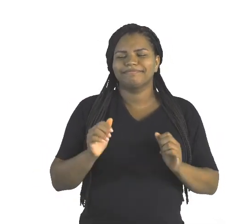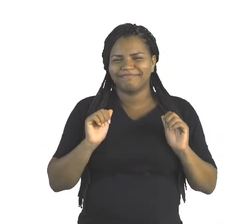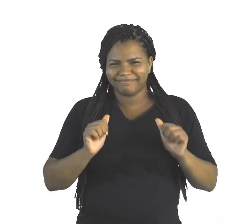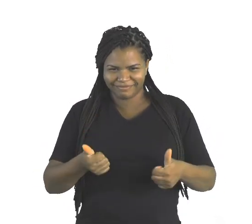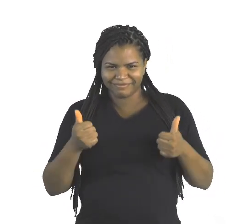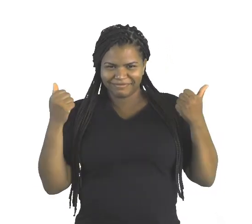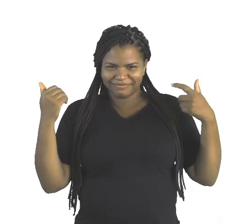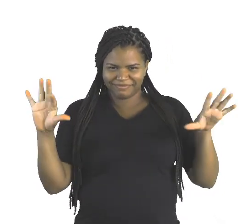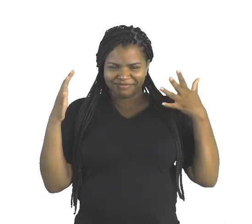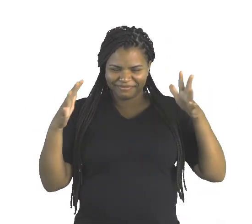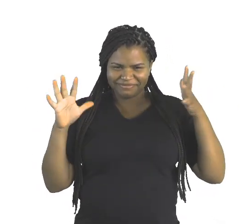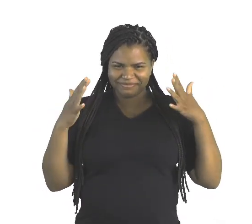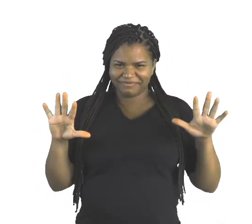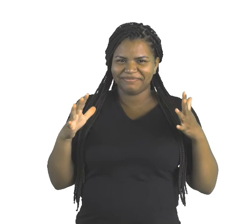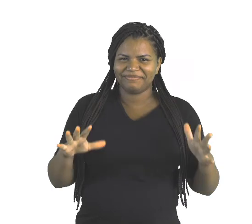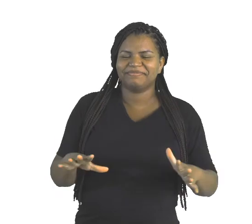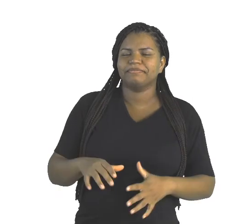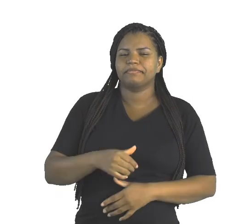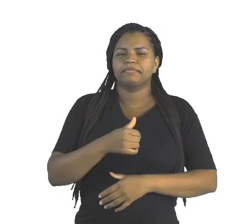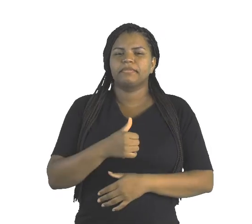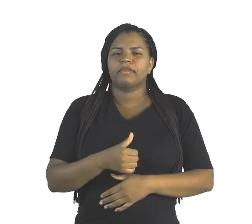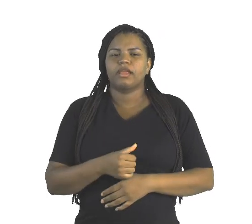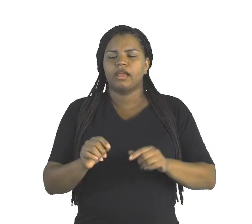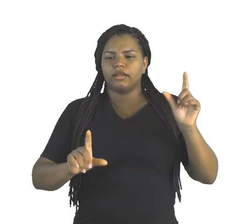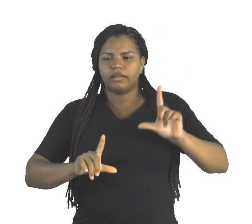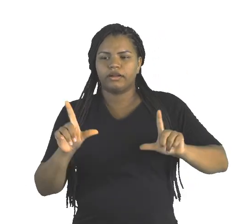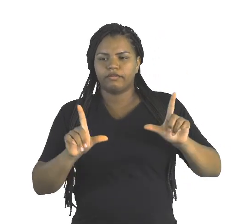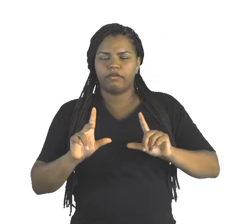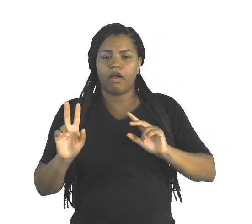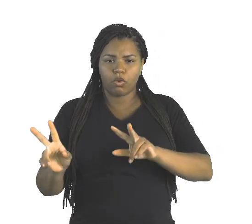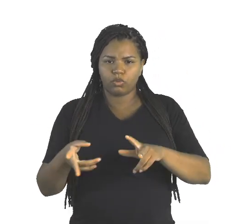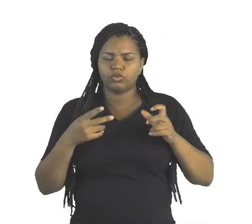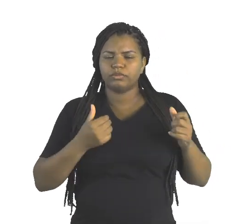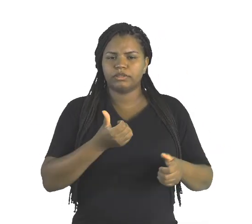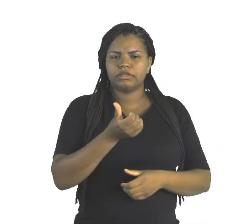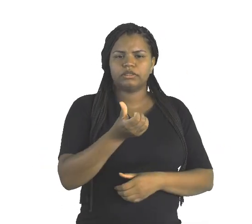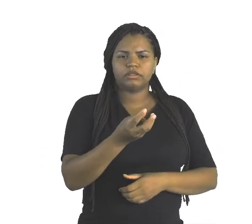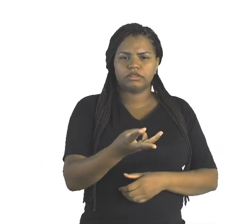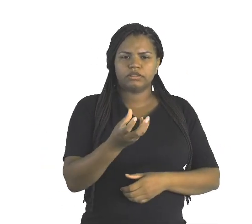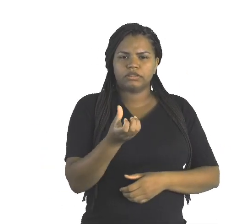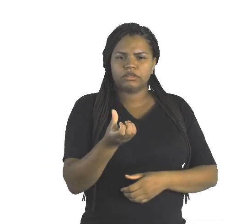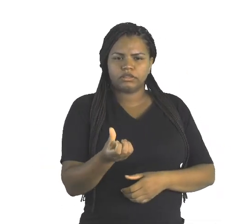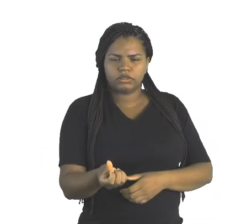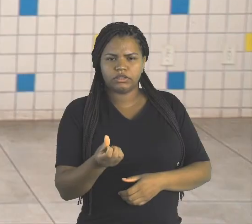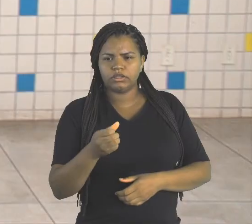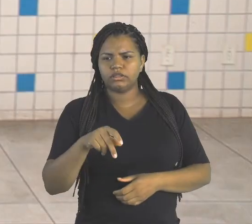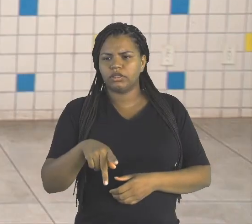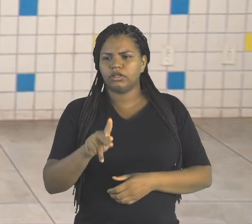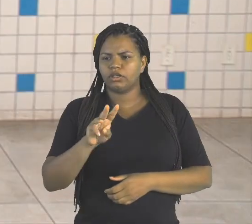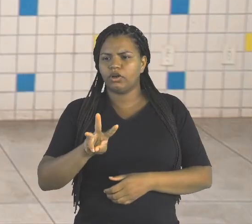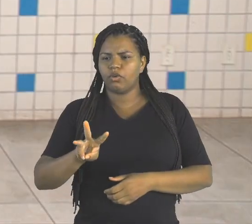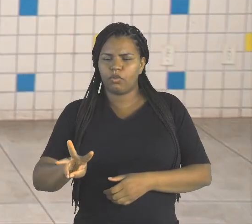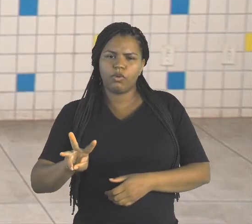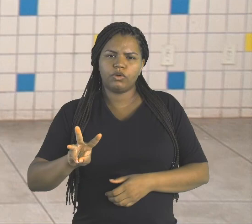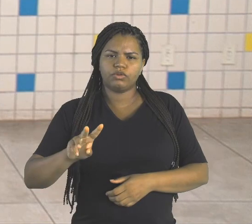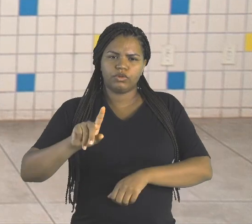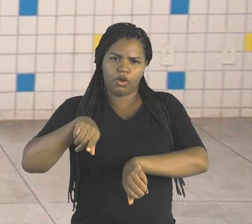Yes! Parabéns! O televisor irá conseguir consumir 36 kWh no